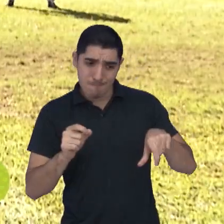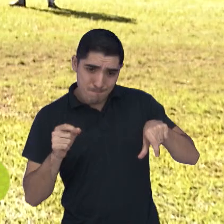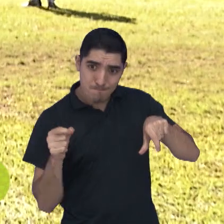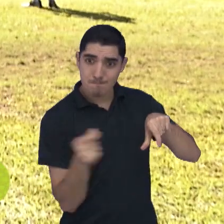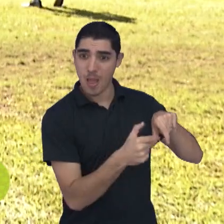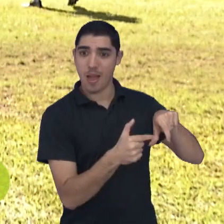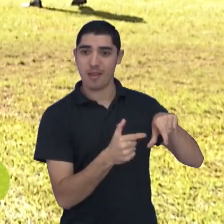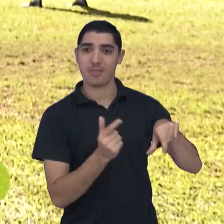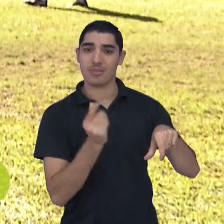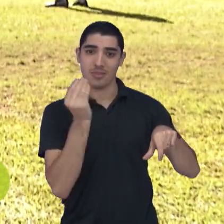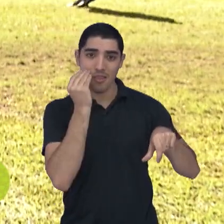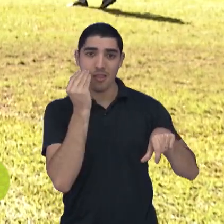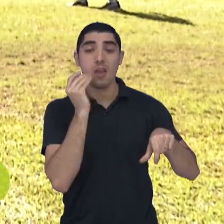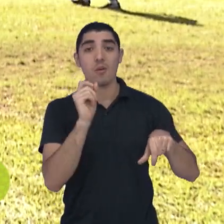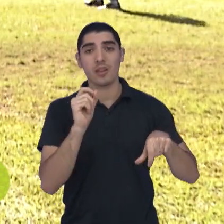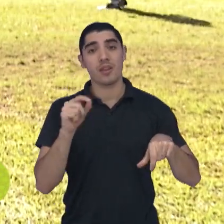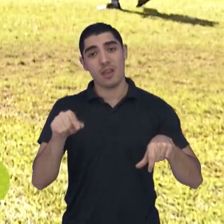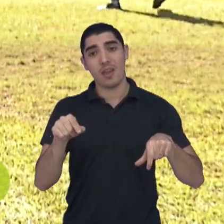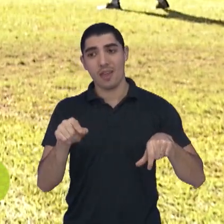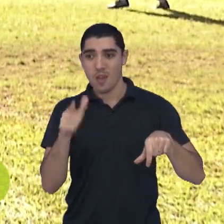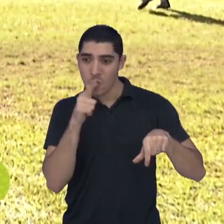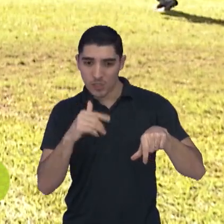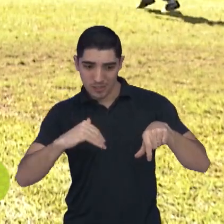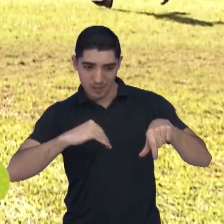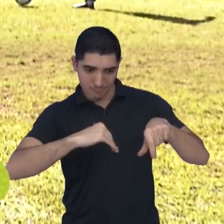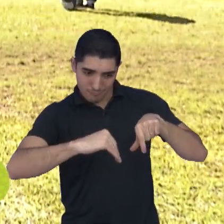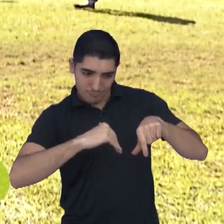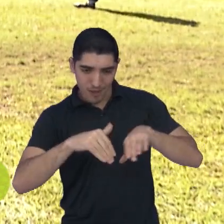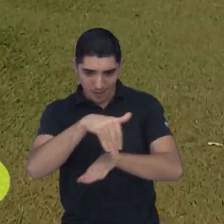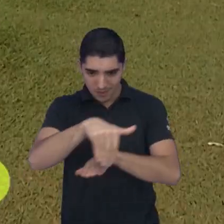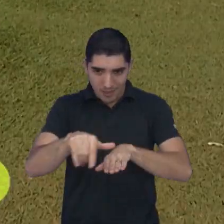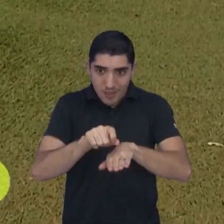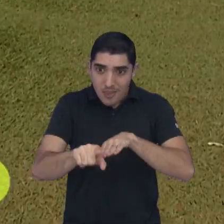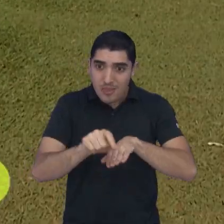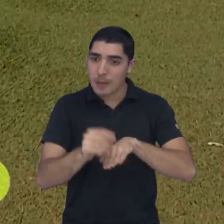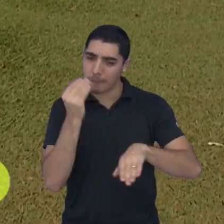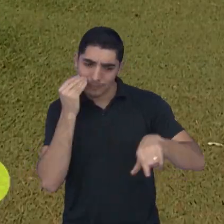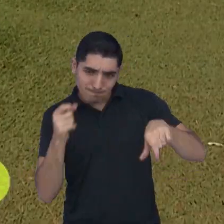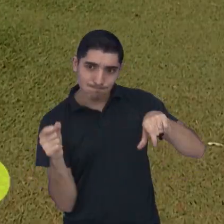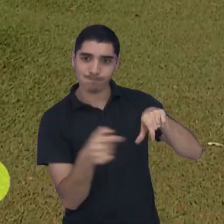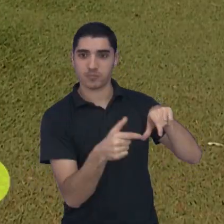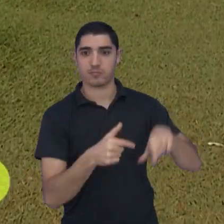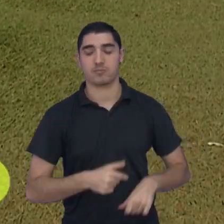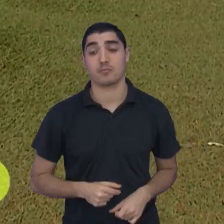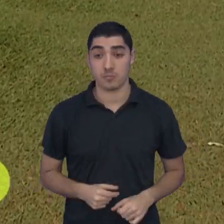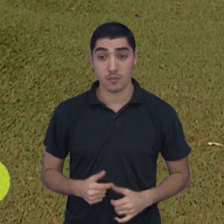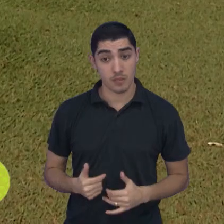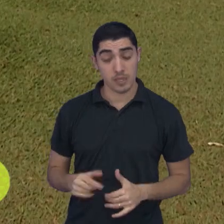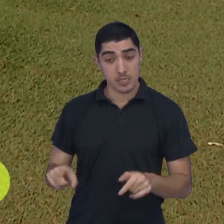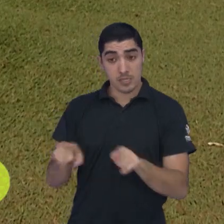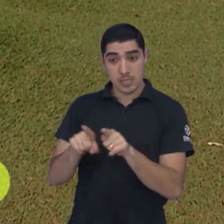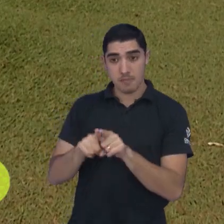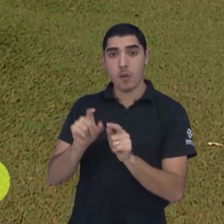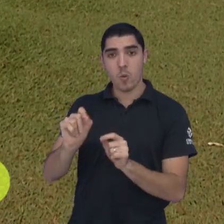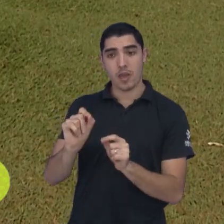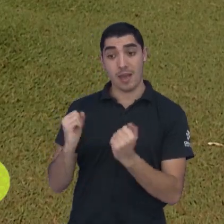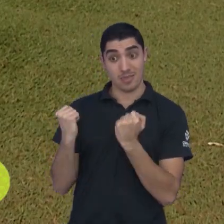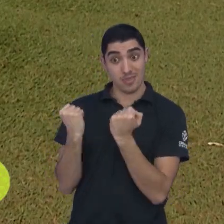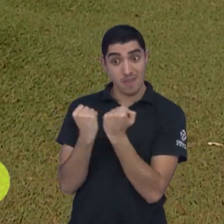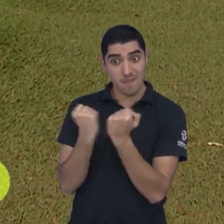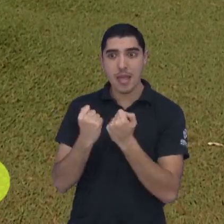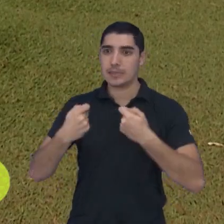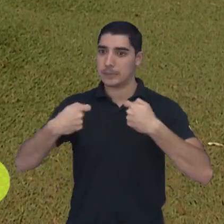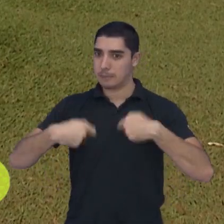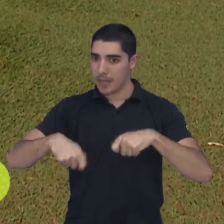no último terço, para conseguir automaticamente a vitória. E além da parte ofensiva, a defesa também